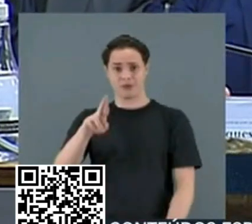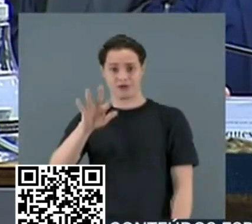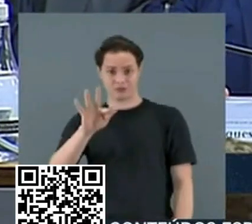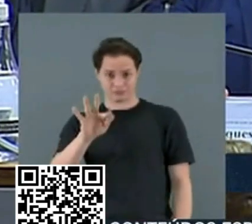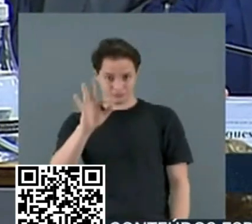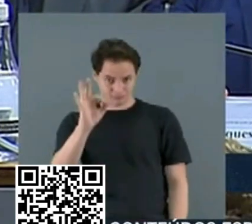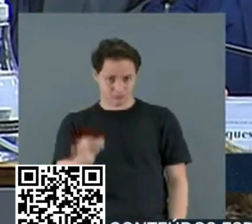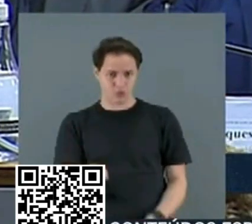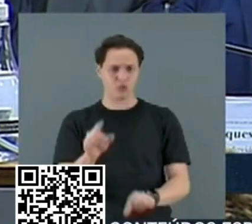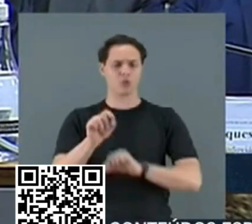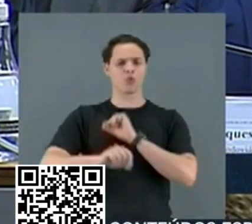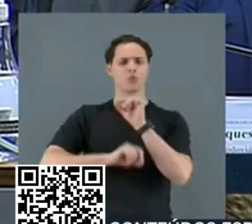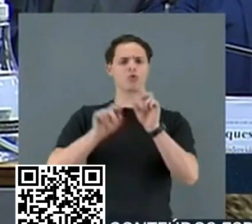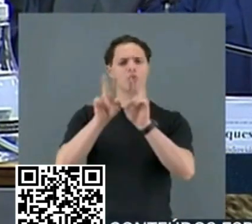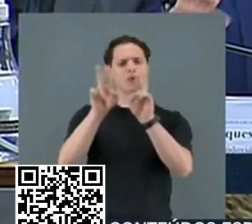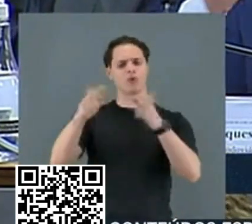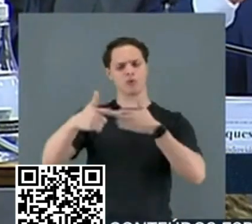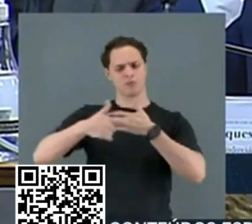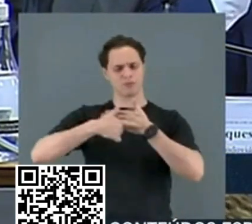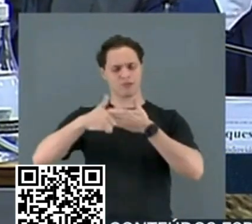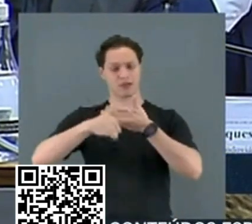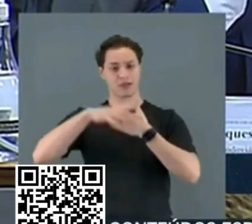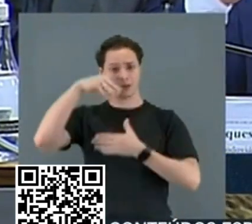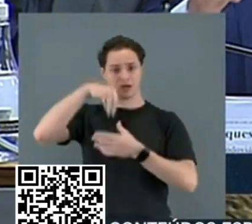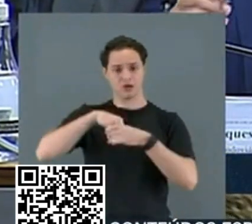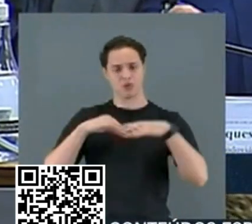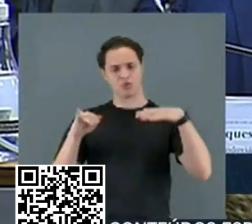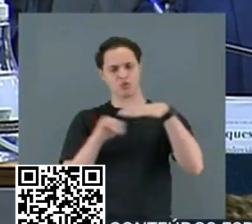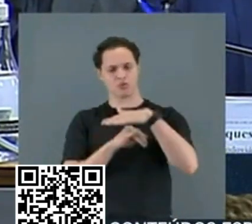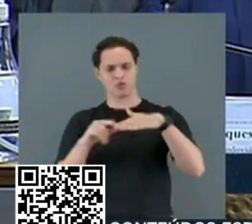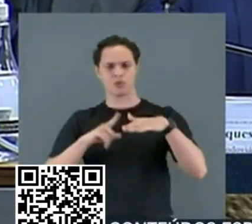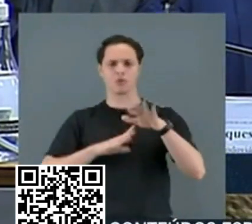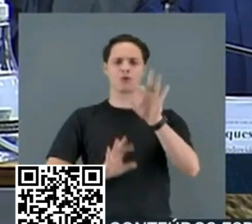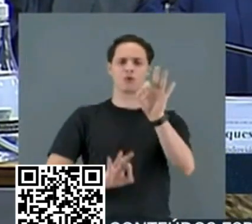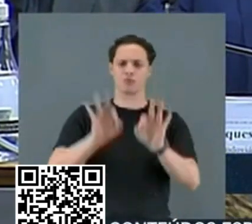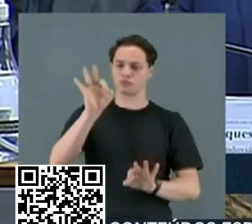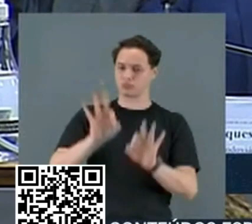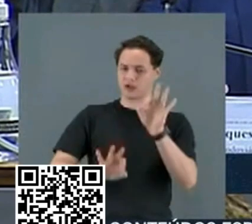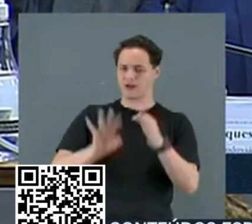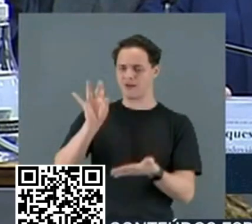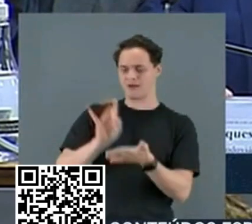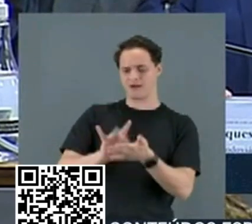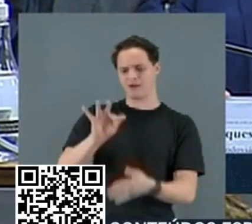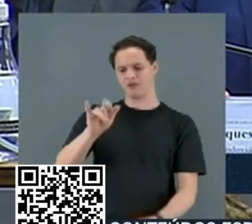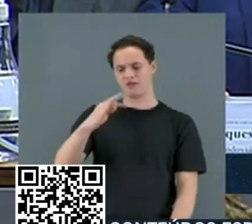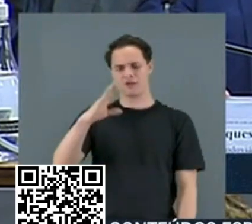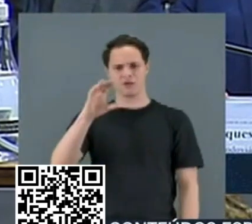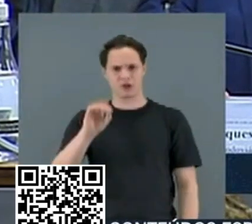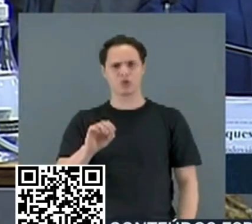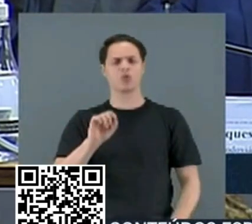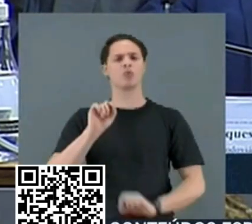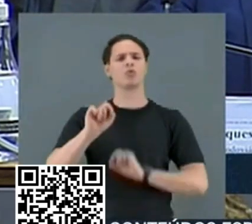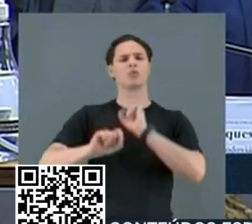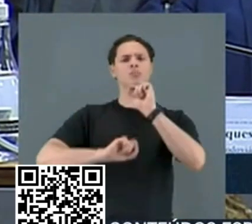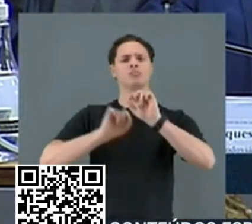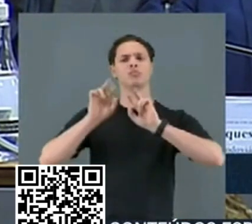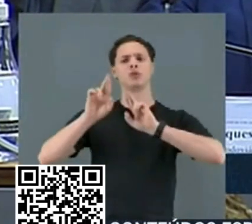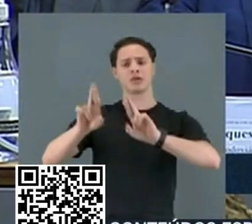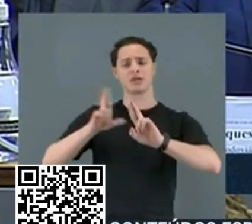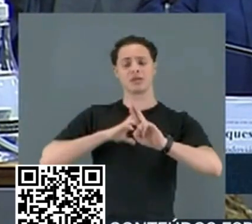Federal quanto às suas funções institucionais e à sua organização de fato, pois se espera que uma